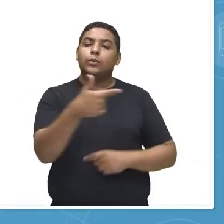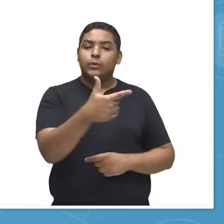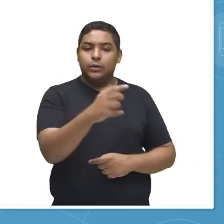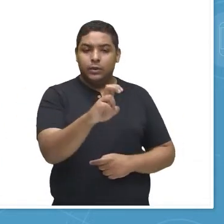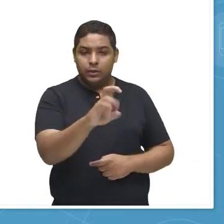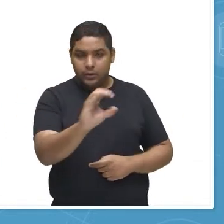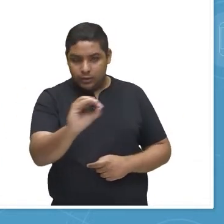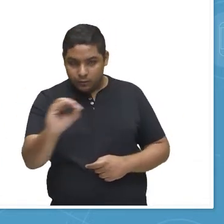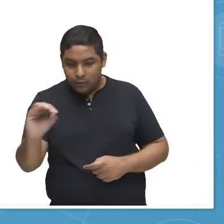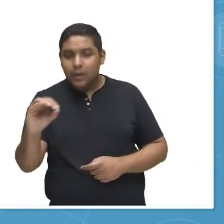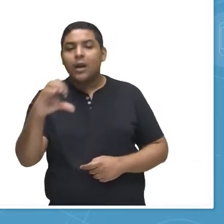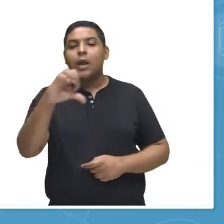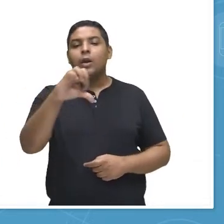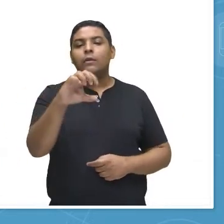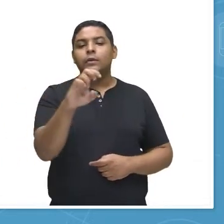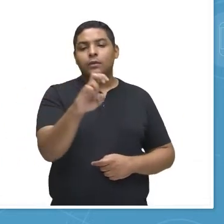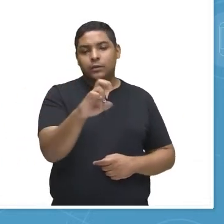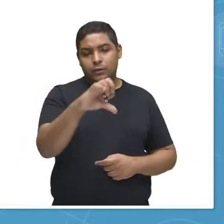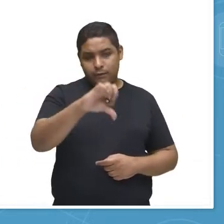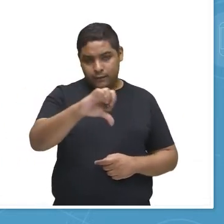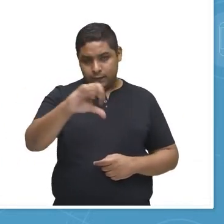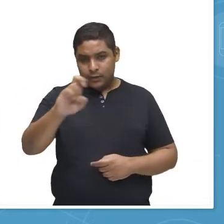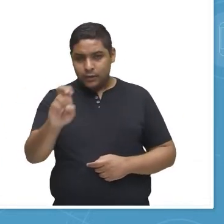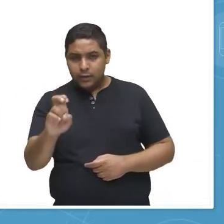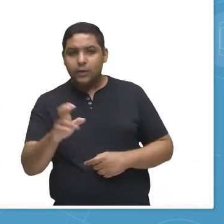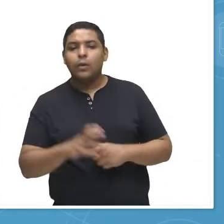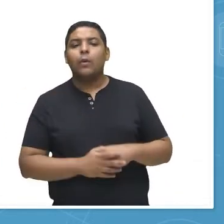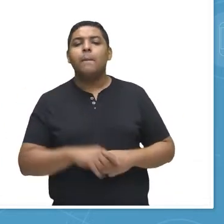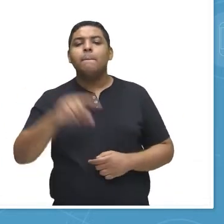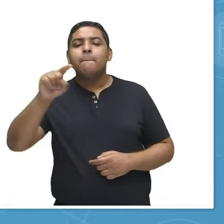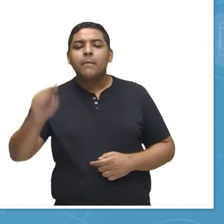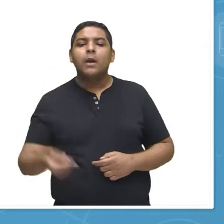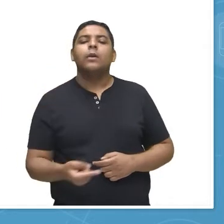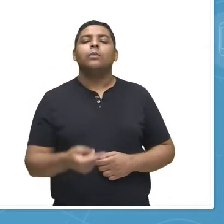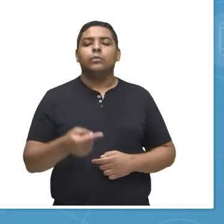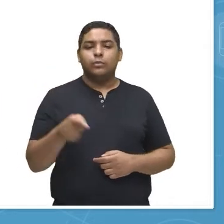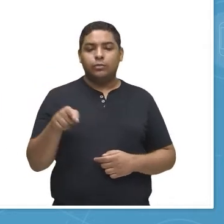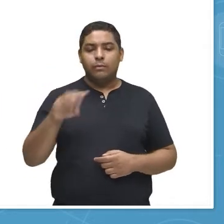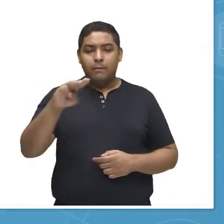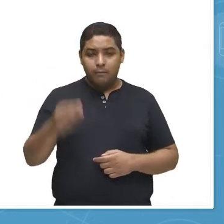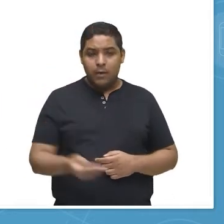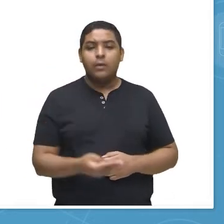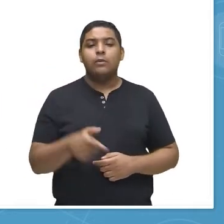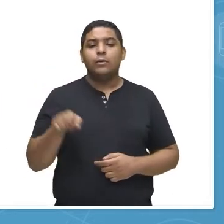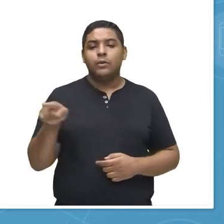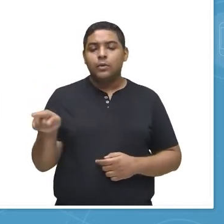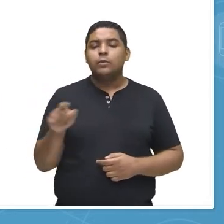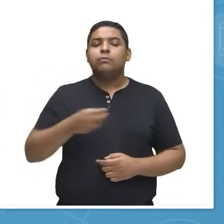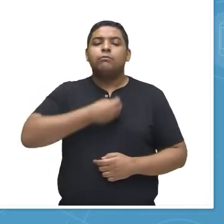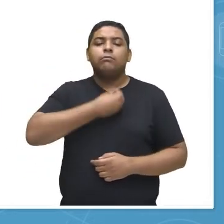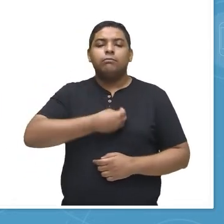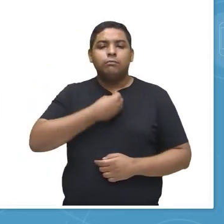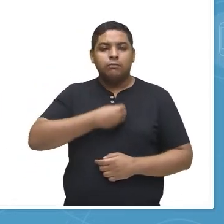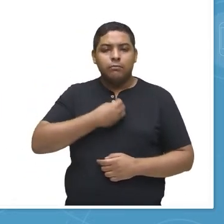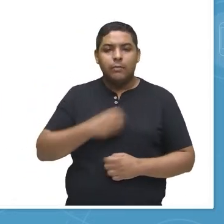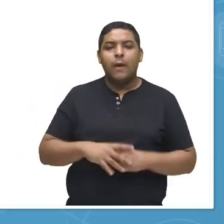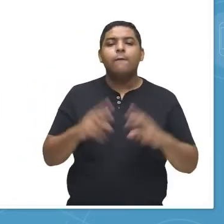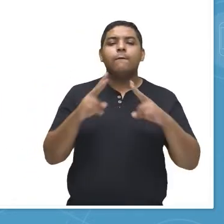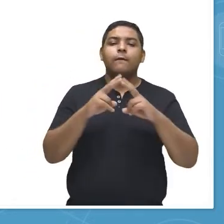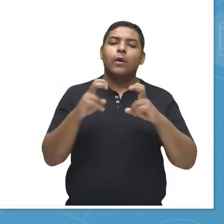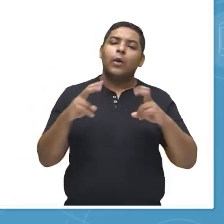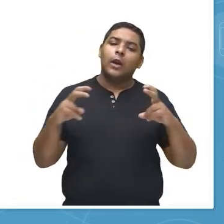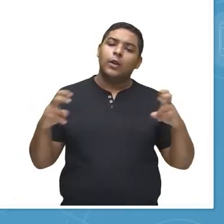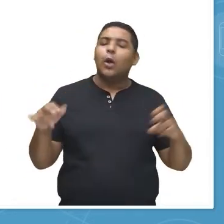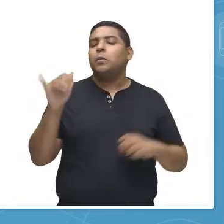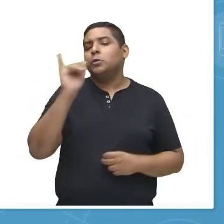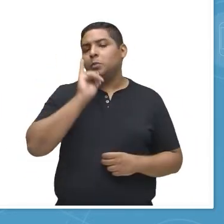a 995 milhões de habitantes. Temos exemplo da cidade de Florianópolis, lá em Santa Catarina, como exemplos de cidade, capital